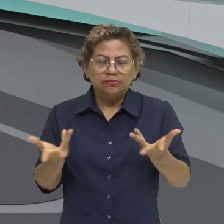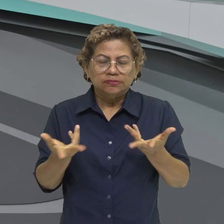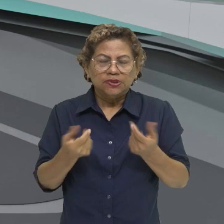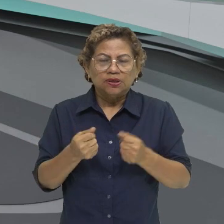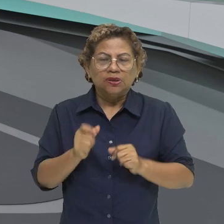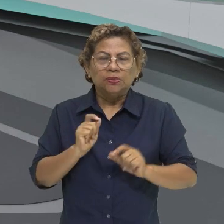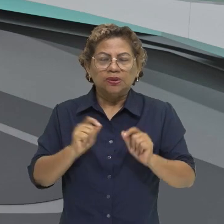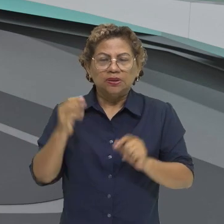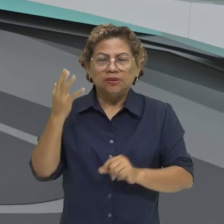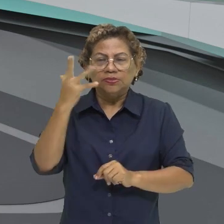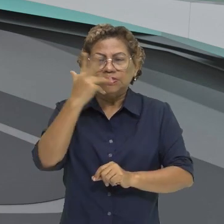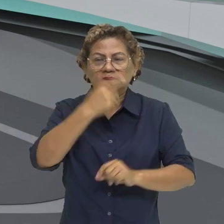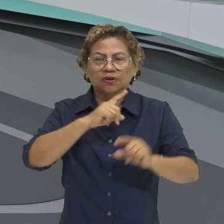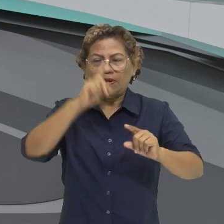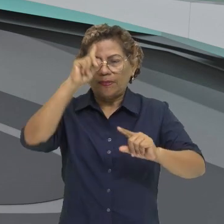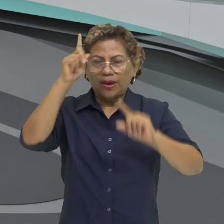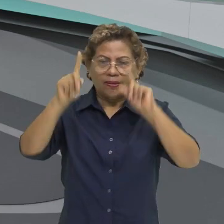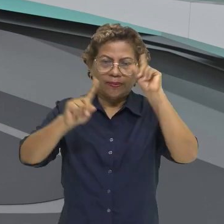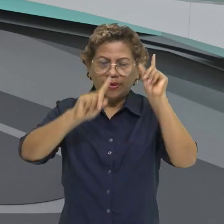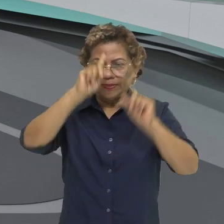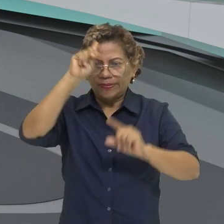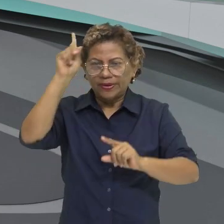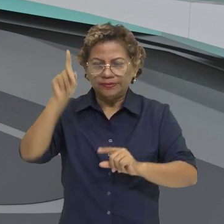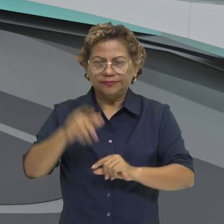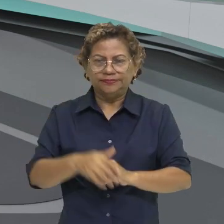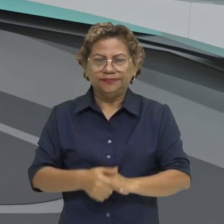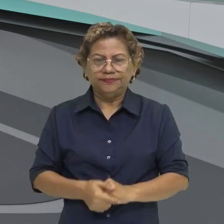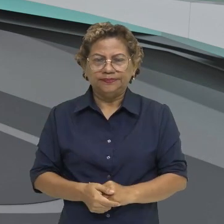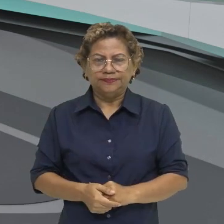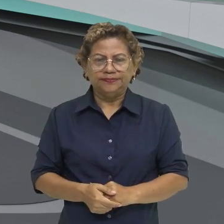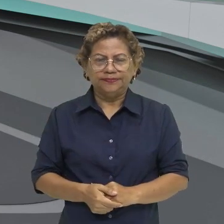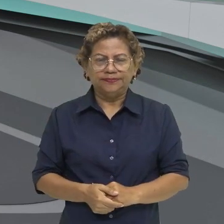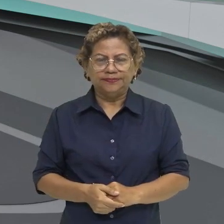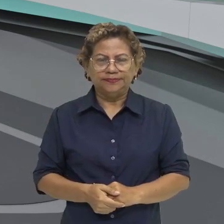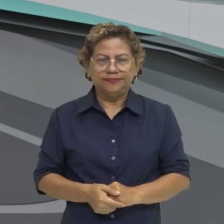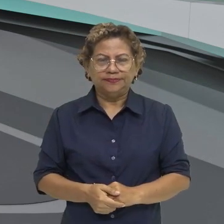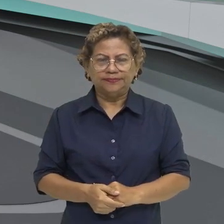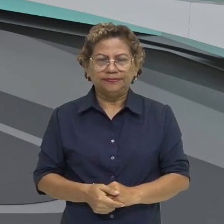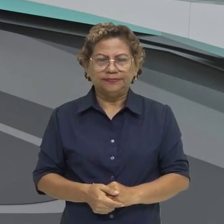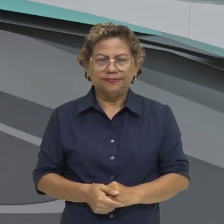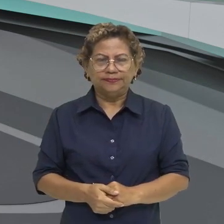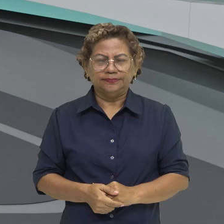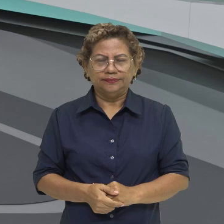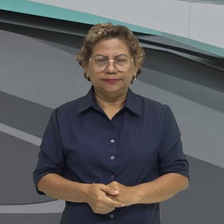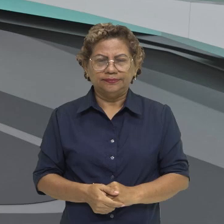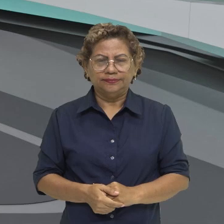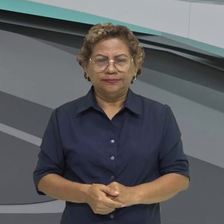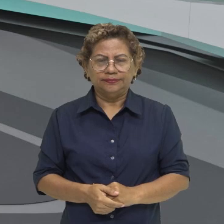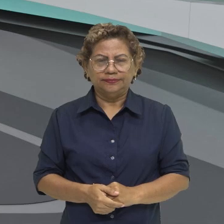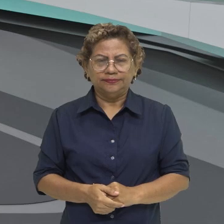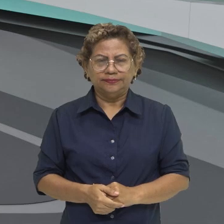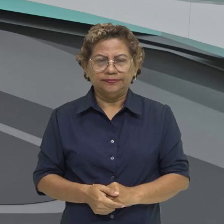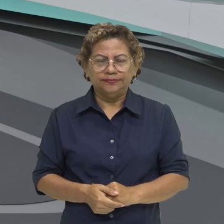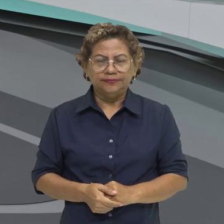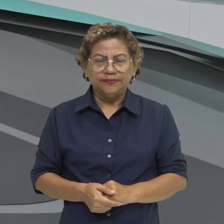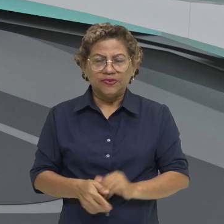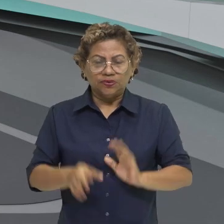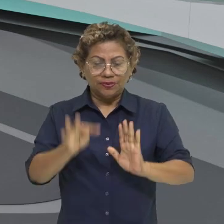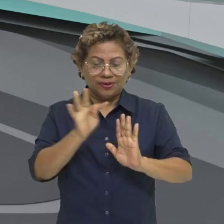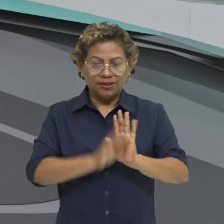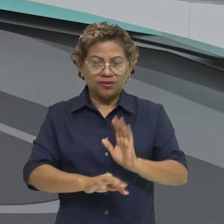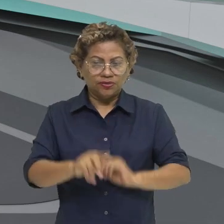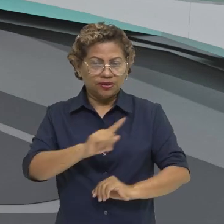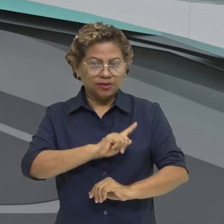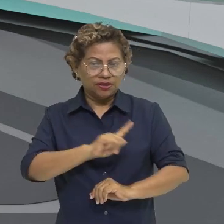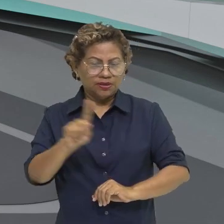imaginação, da invenção, da criatividade. Seguindo. Os textos não literários, que